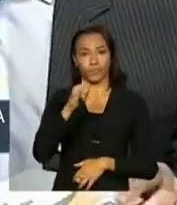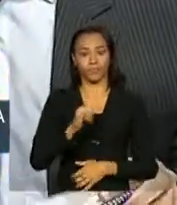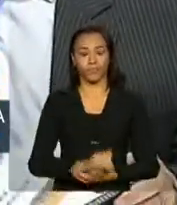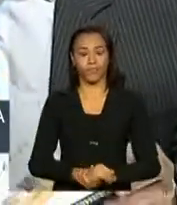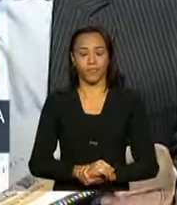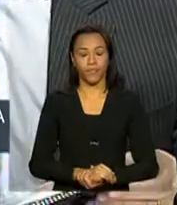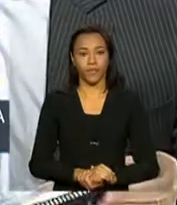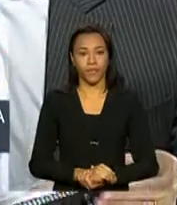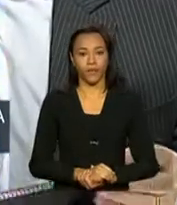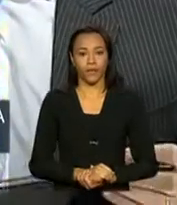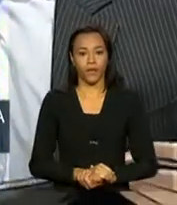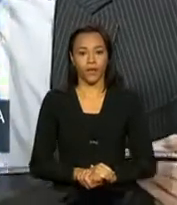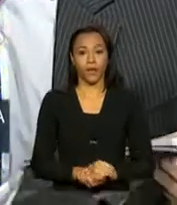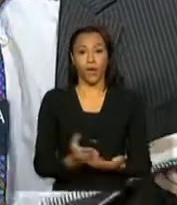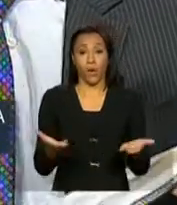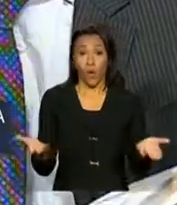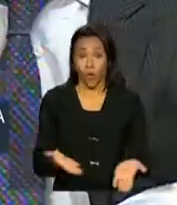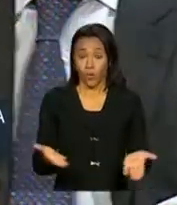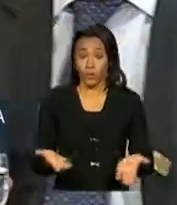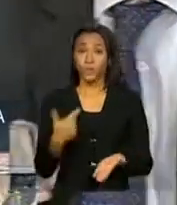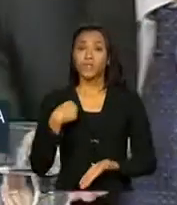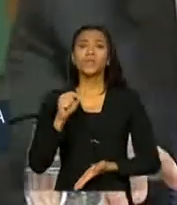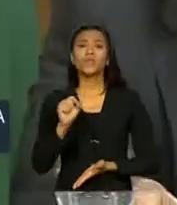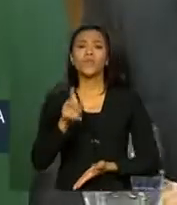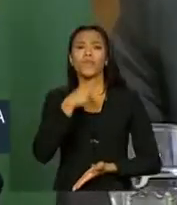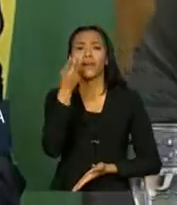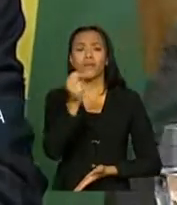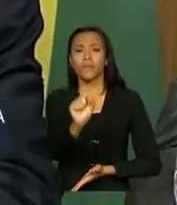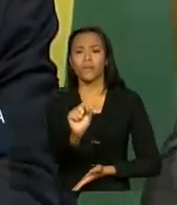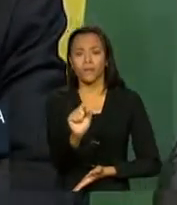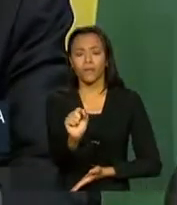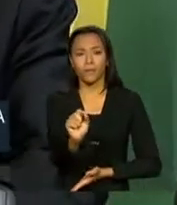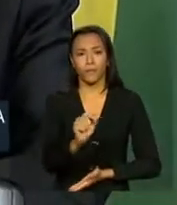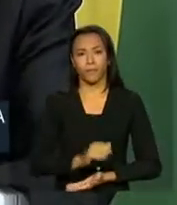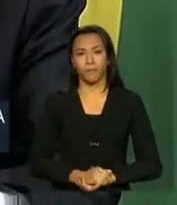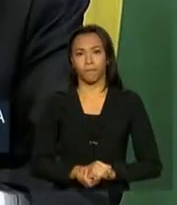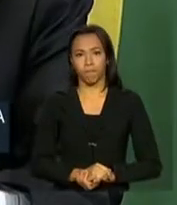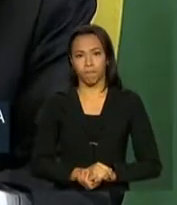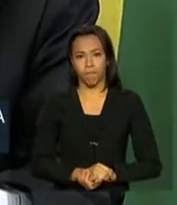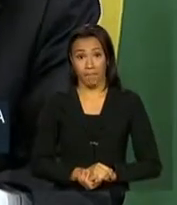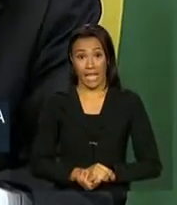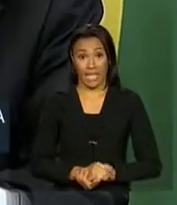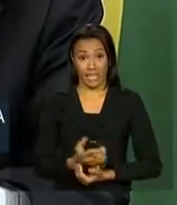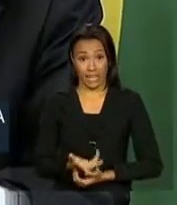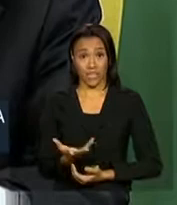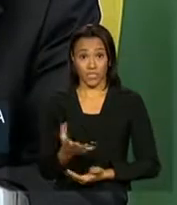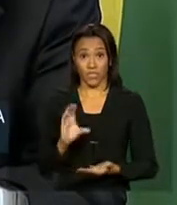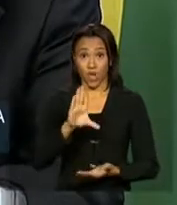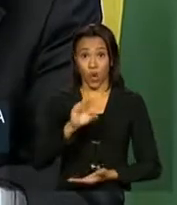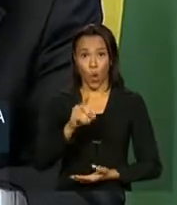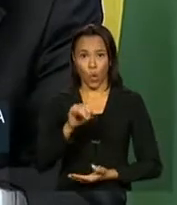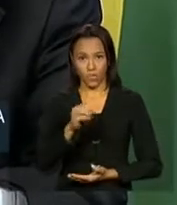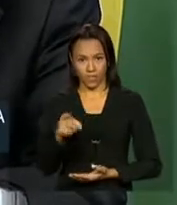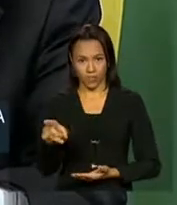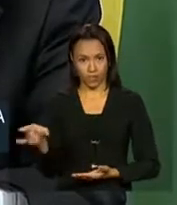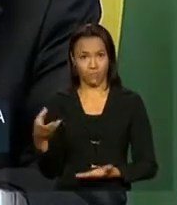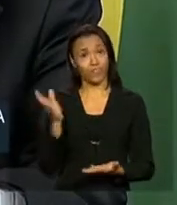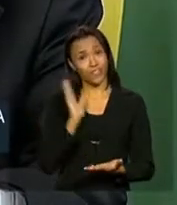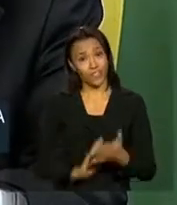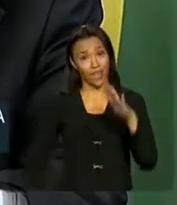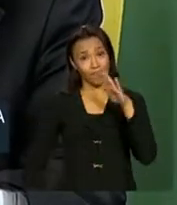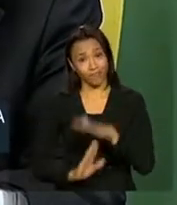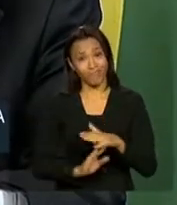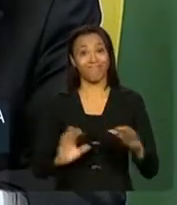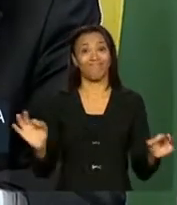O que estamos dizendo é que, destas concessões que estão se vencendo a partir